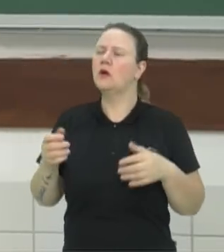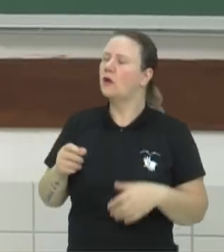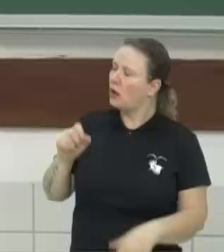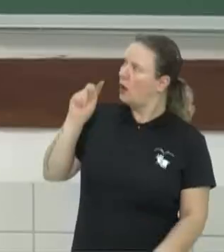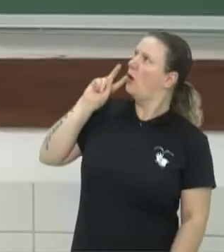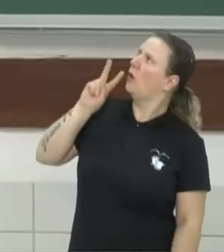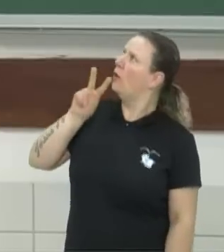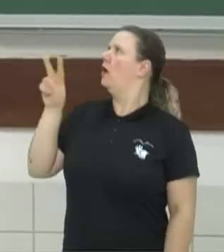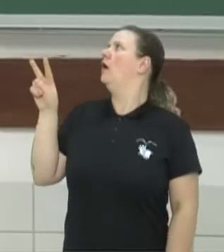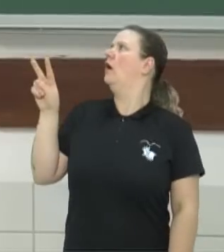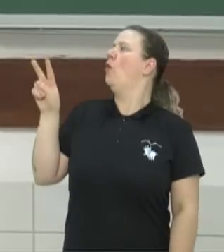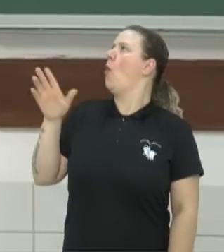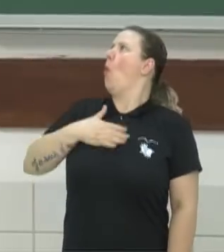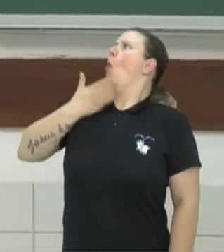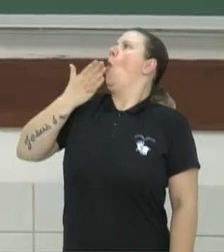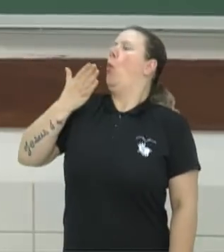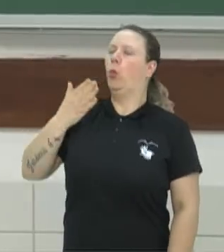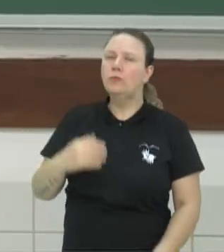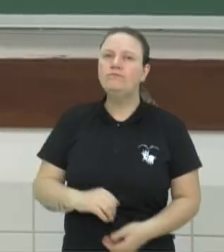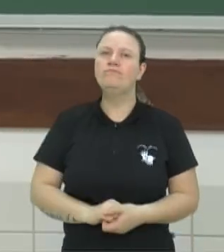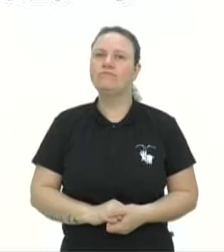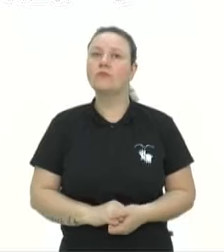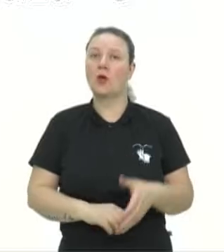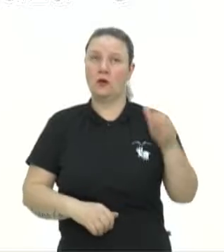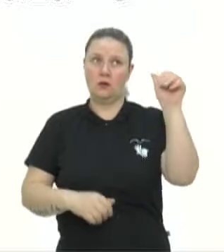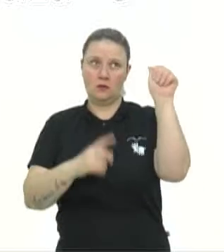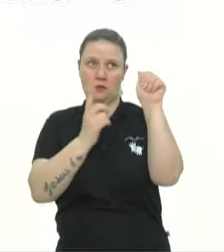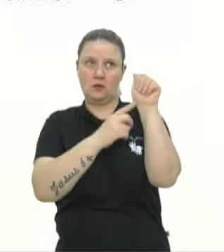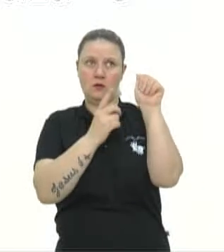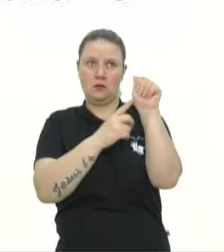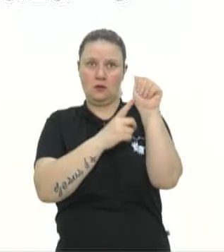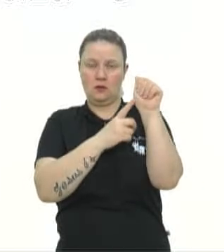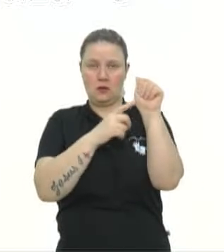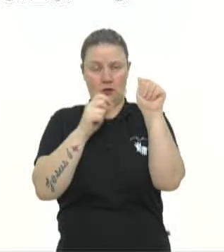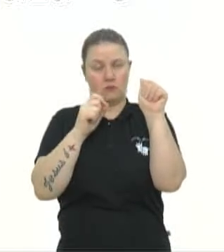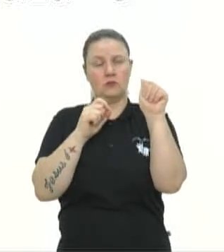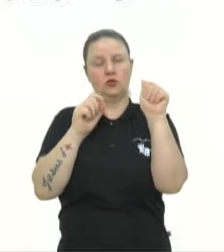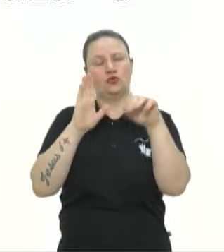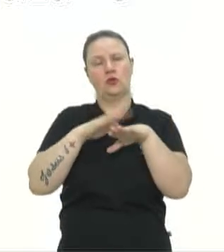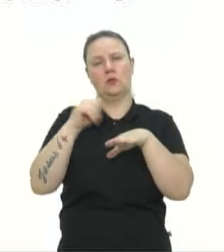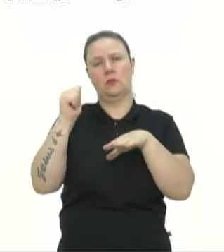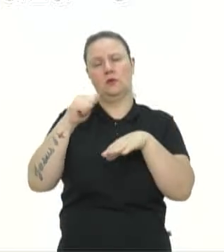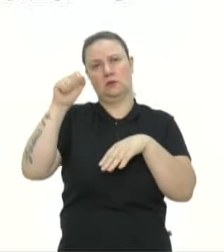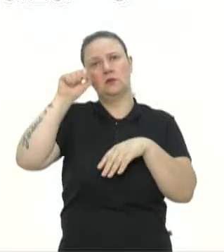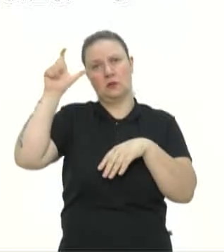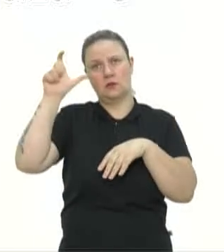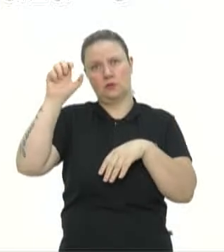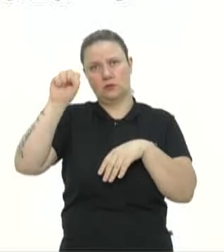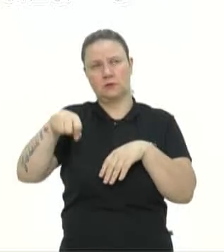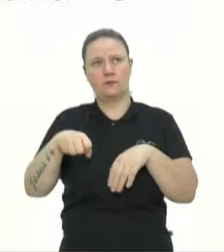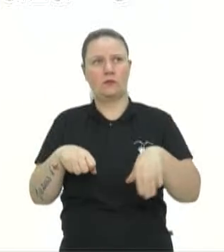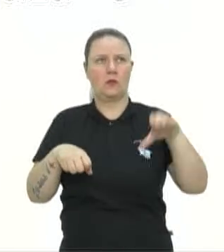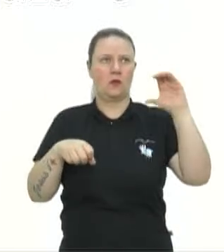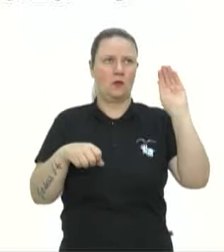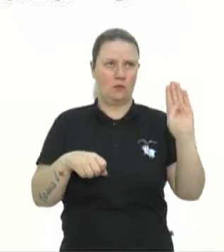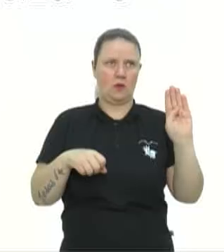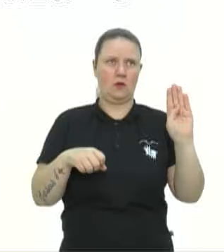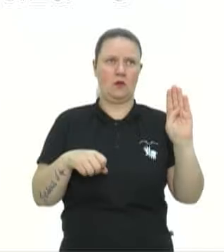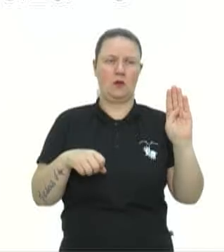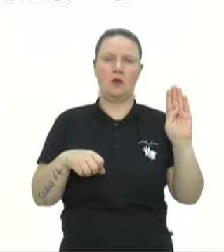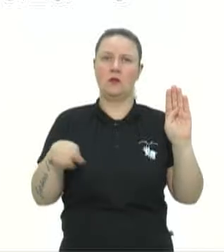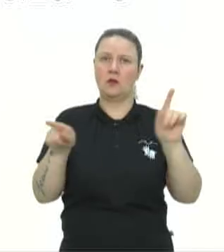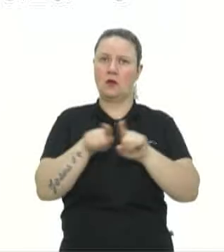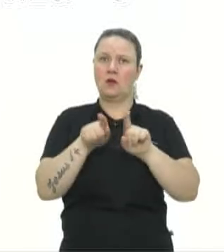da campanha, entenderam? Então a letra A, finalidade, prender a atenção, sim. Breves e consegue persuadir, com